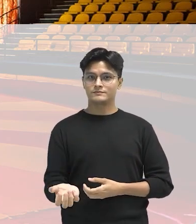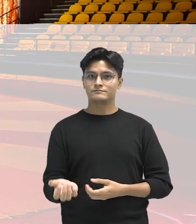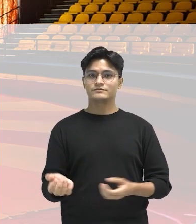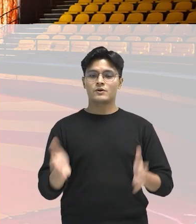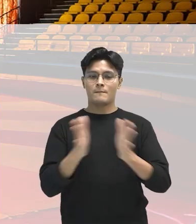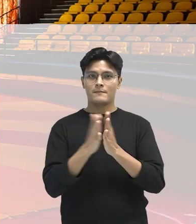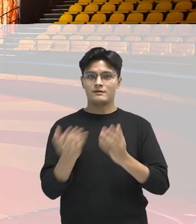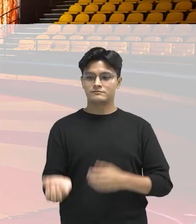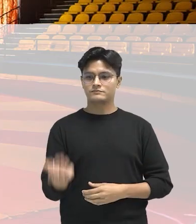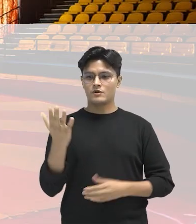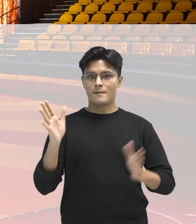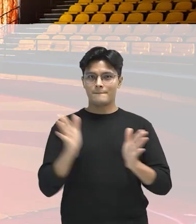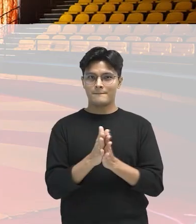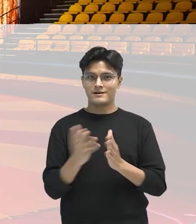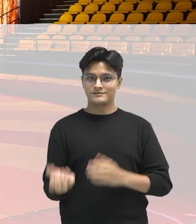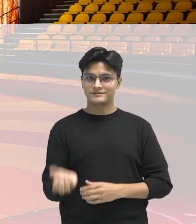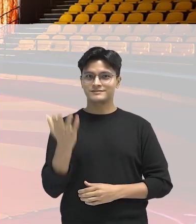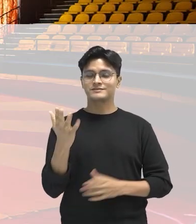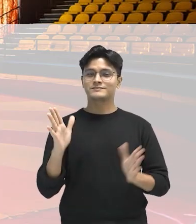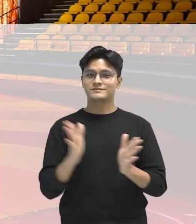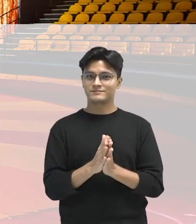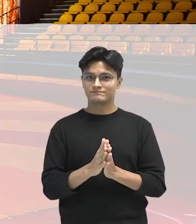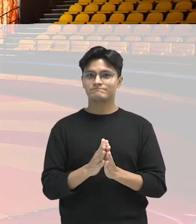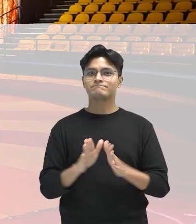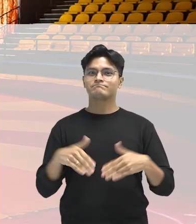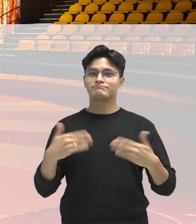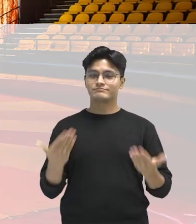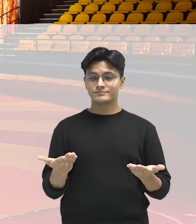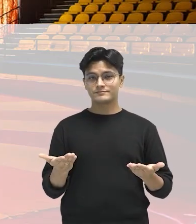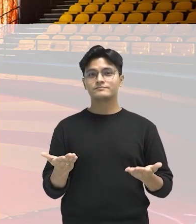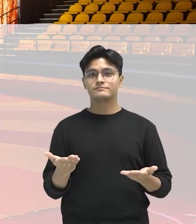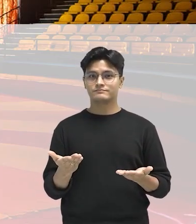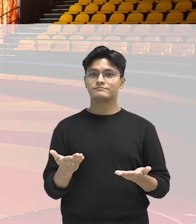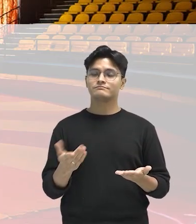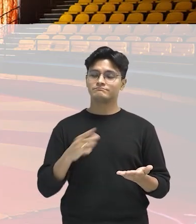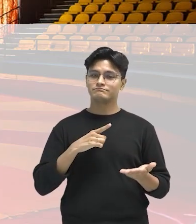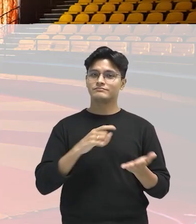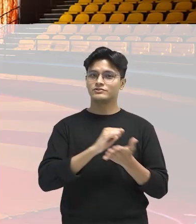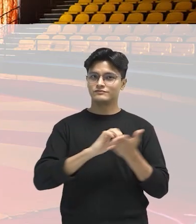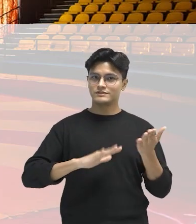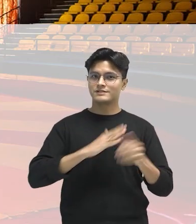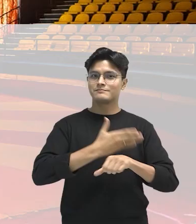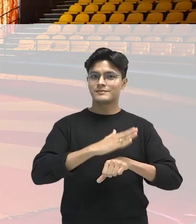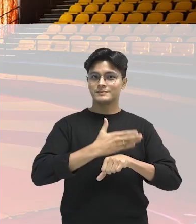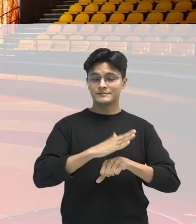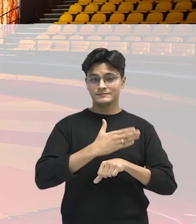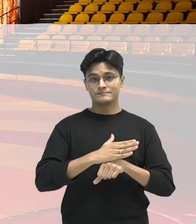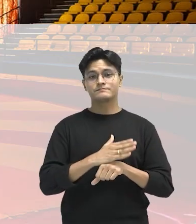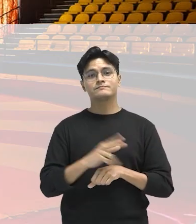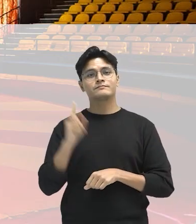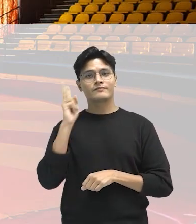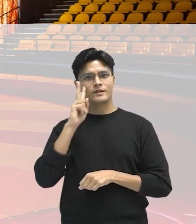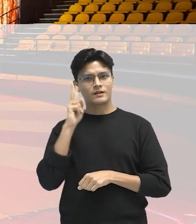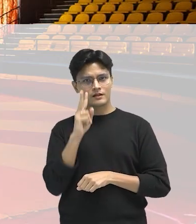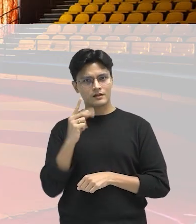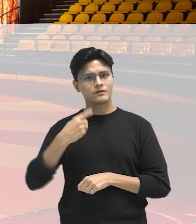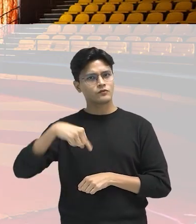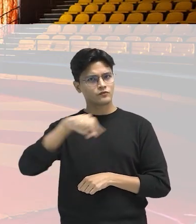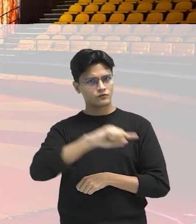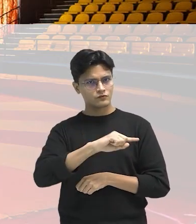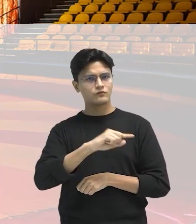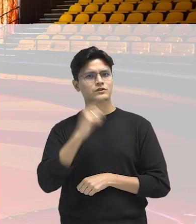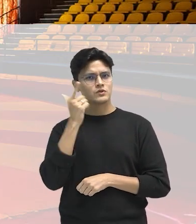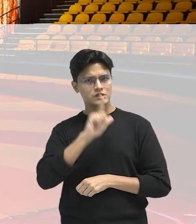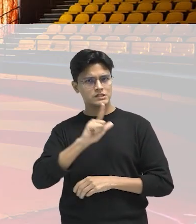bate palma, e assim você vai fazendo cada uma das atividades. Lembrando que, para você se